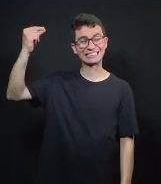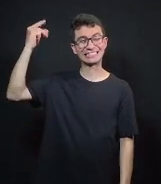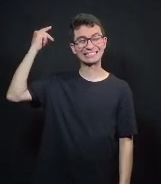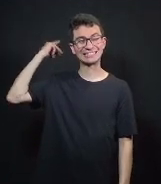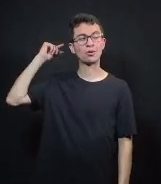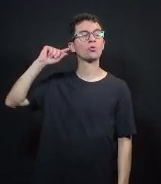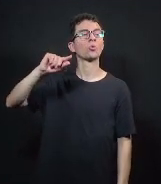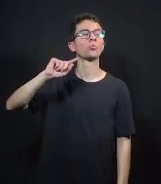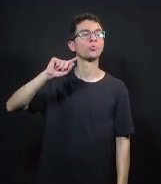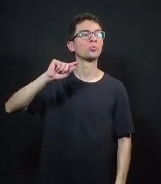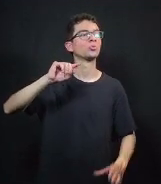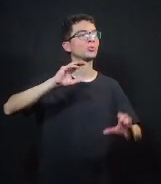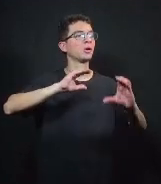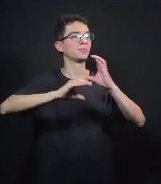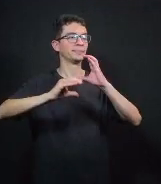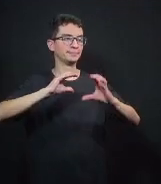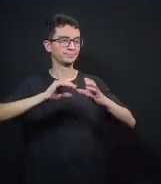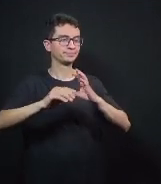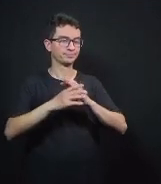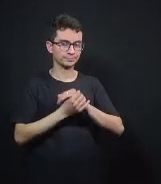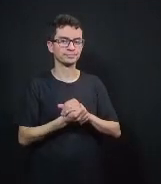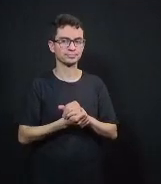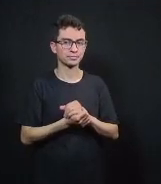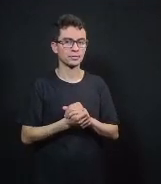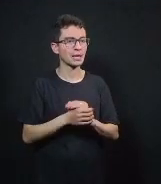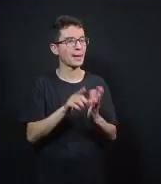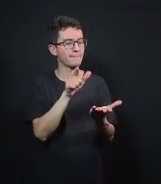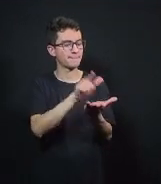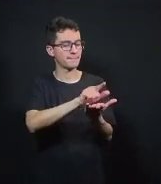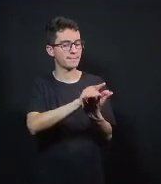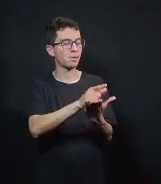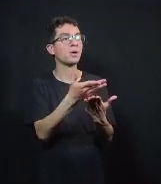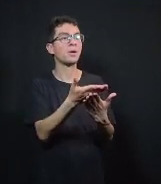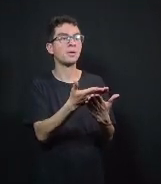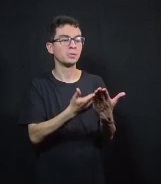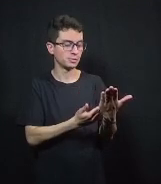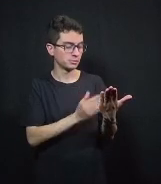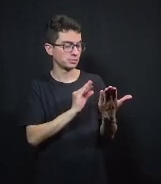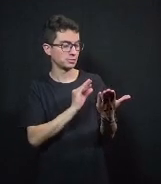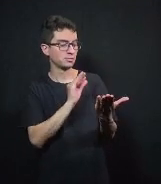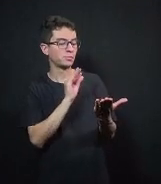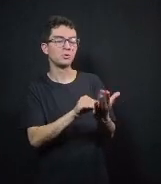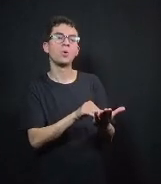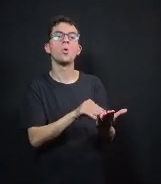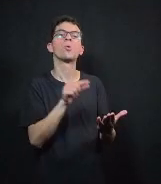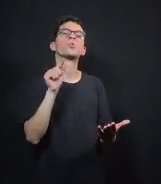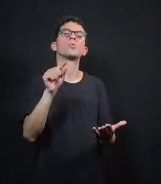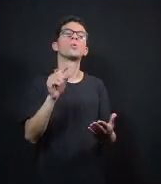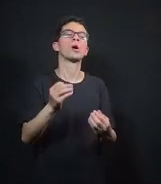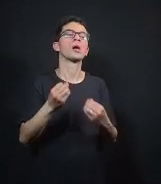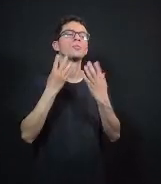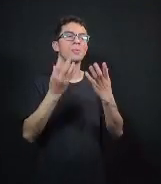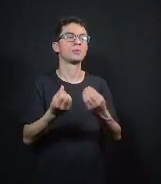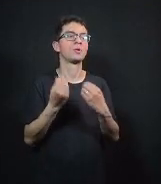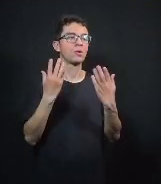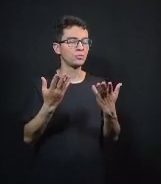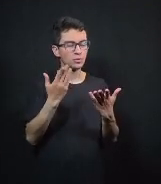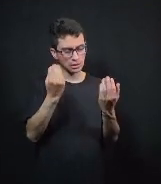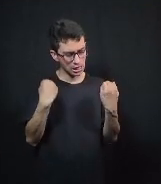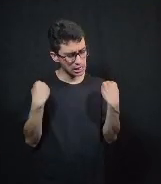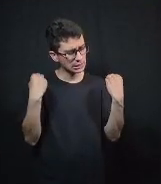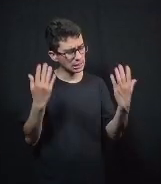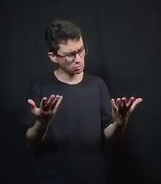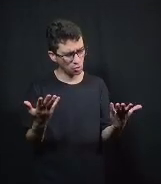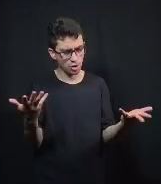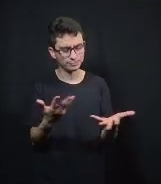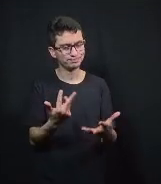né, quando você tinha um pedaço de papel em que você tinha que caber ali a informação que você ia entregar. Hoje a gente não tem